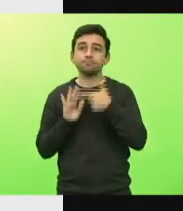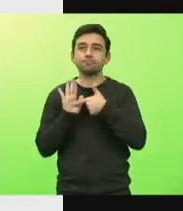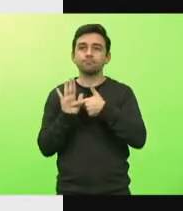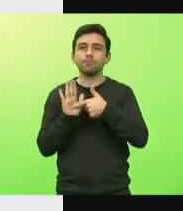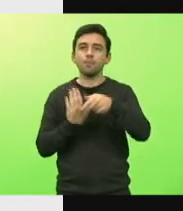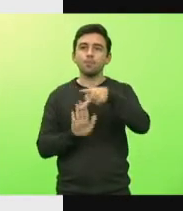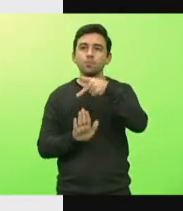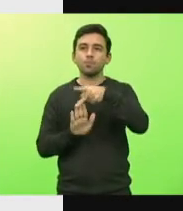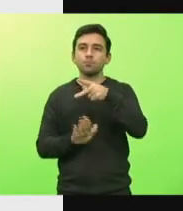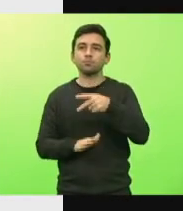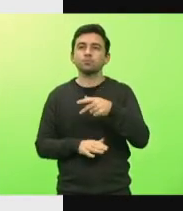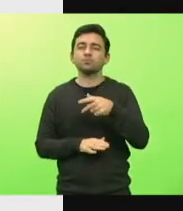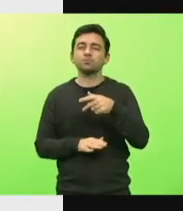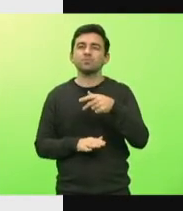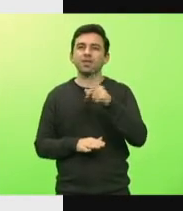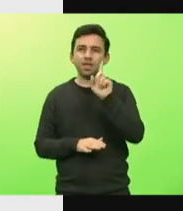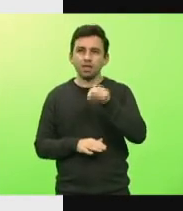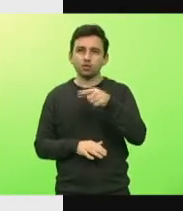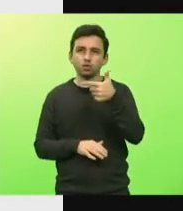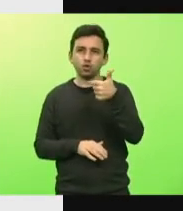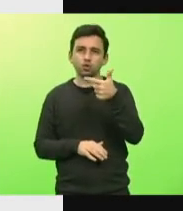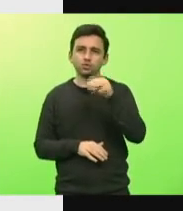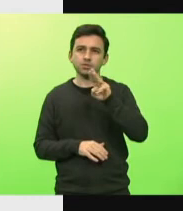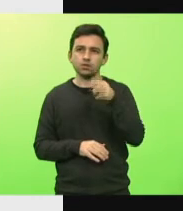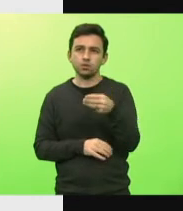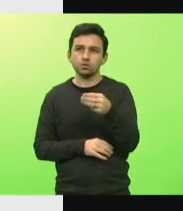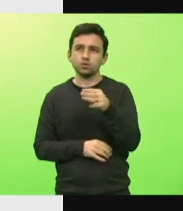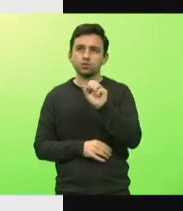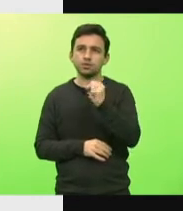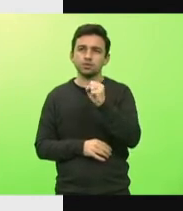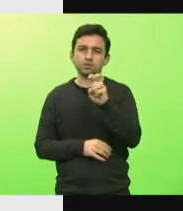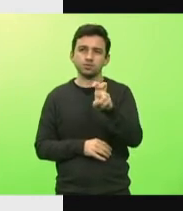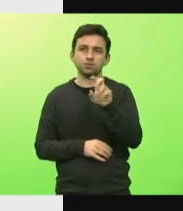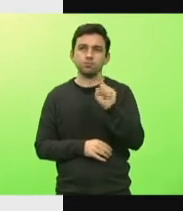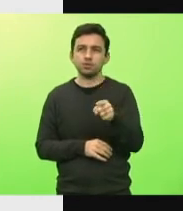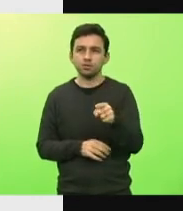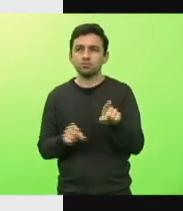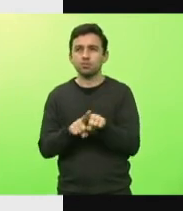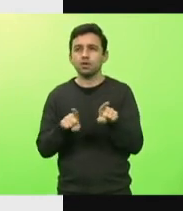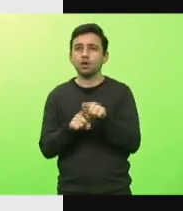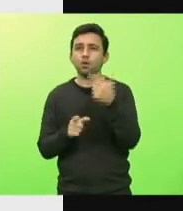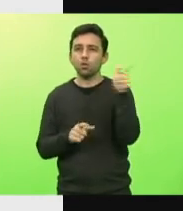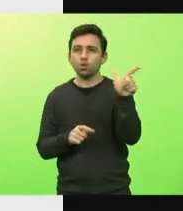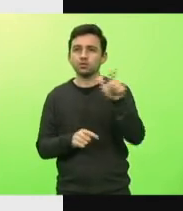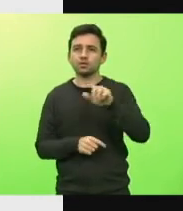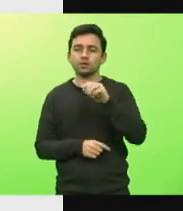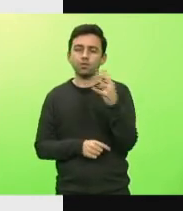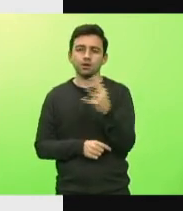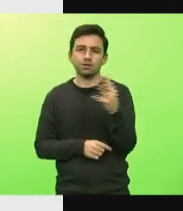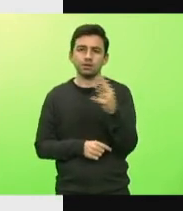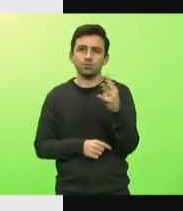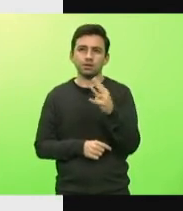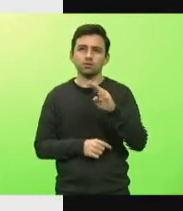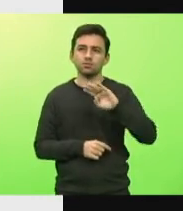portaria de 12 milhões 85 mil e outra portaria de